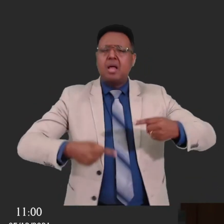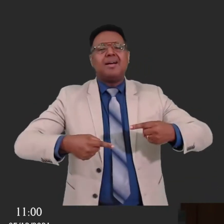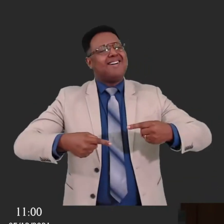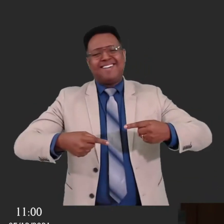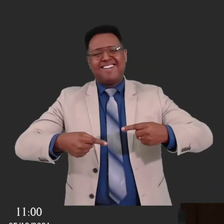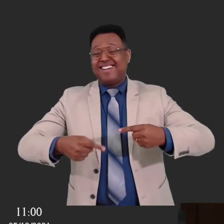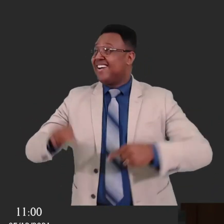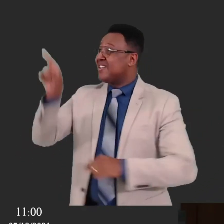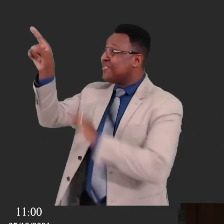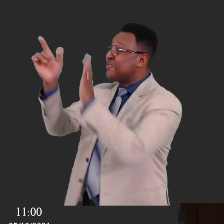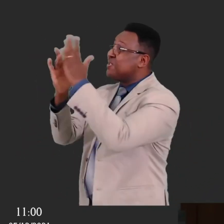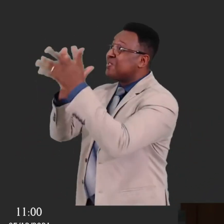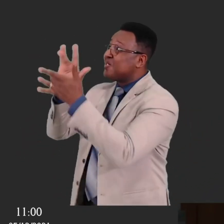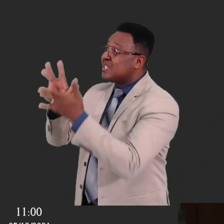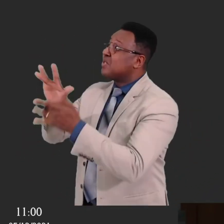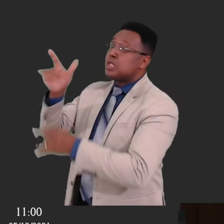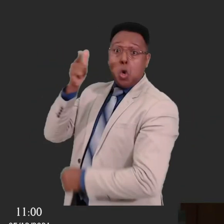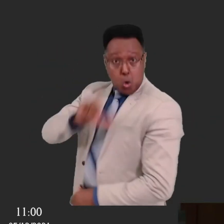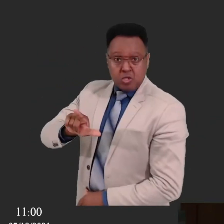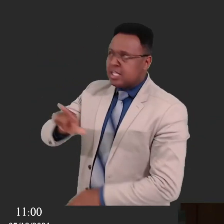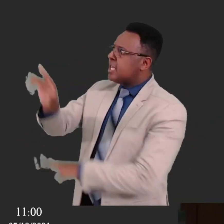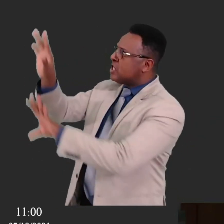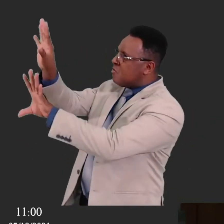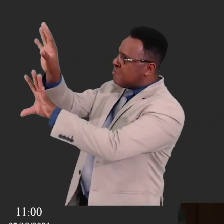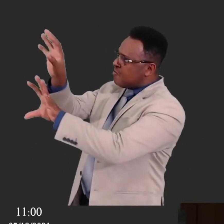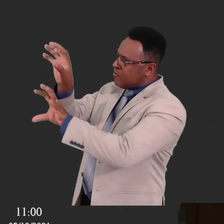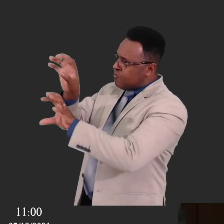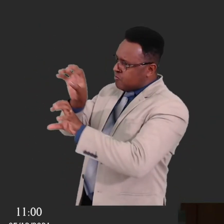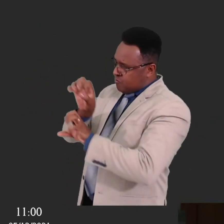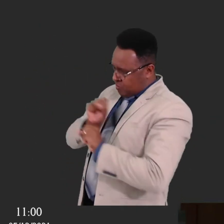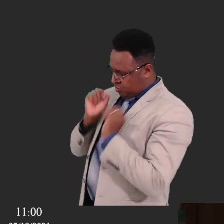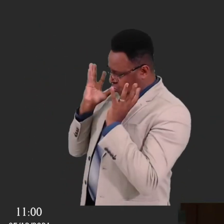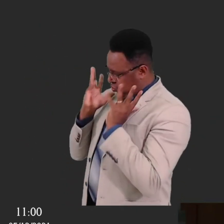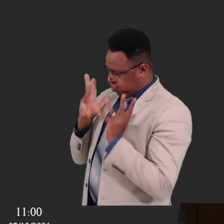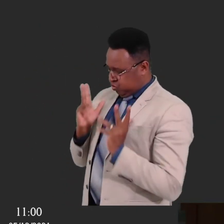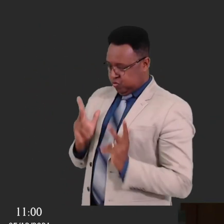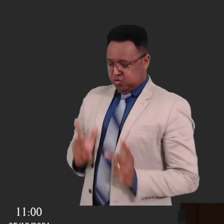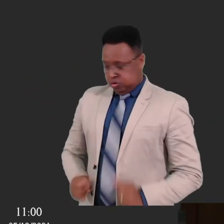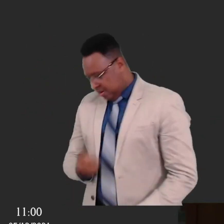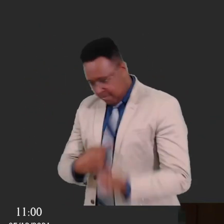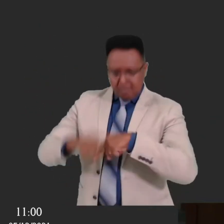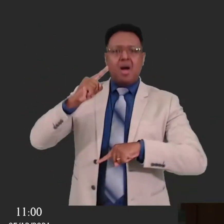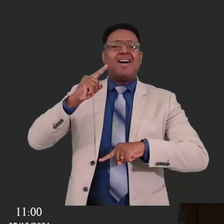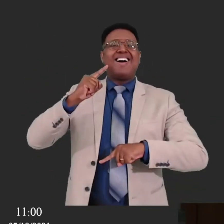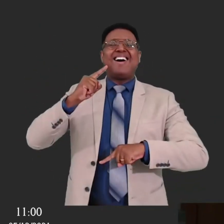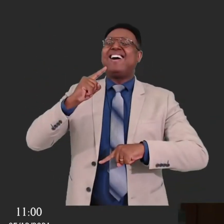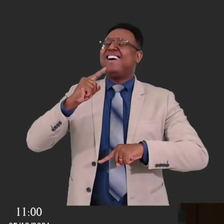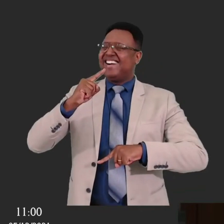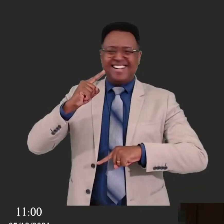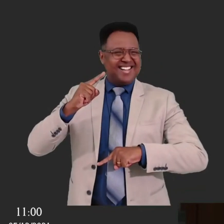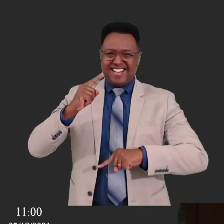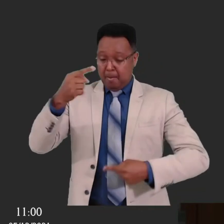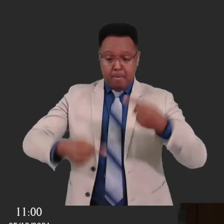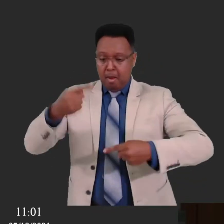a imagem de Jesus Cristo chega e o Senhor limpa os defeitos, a sujeira, e passa a imagem, pronto, foi